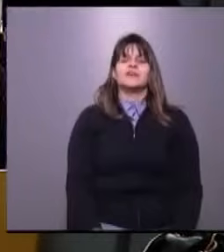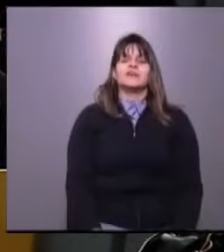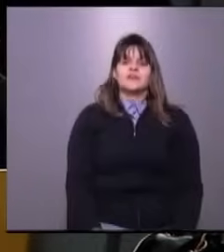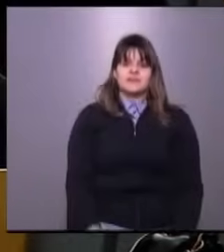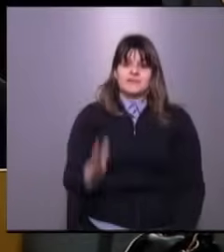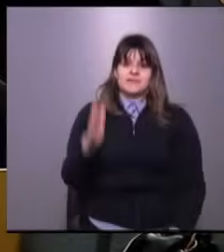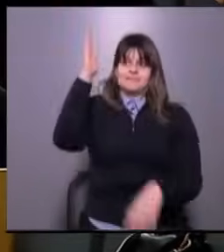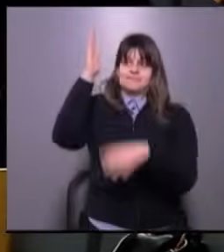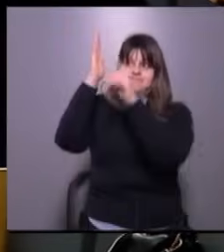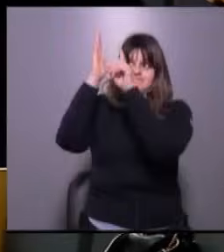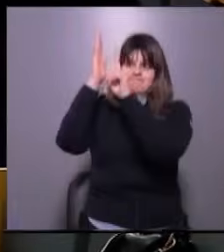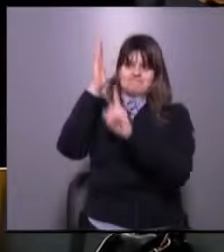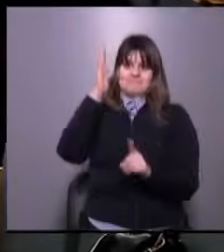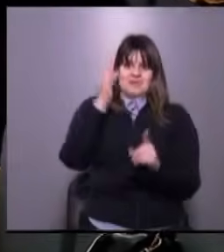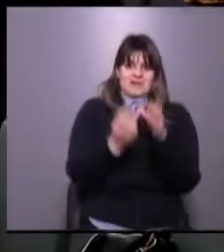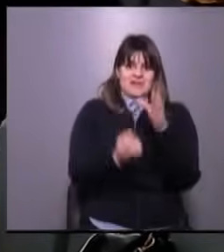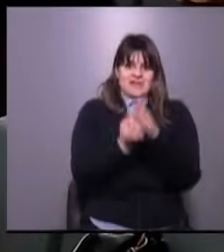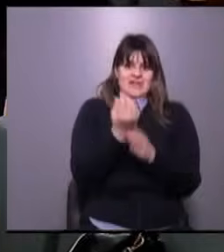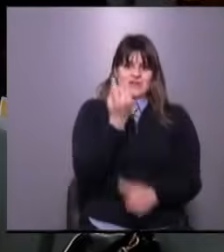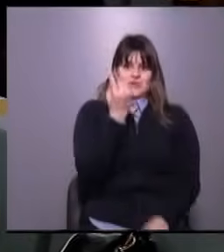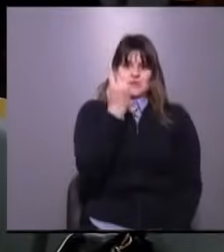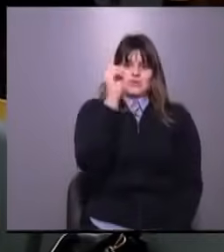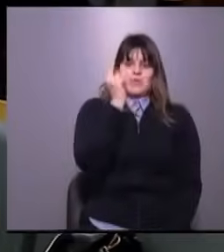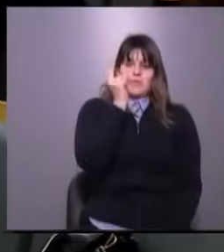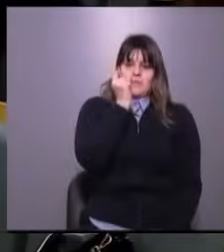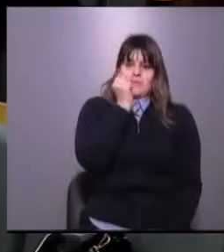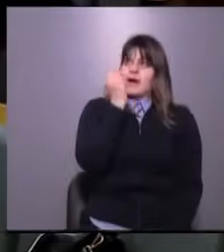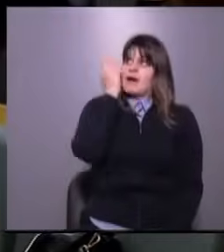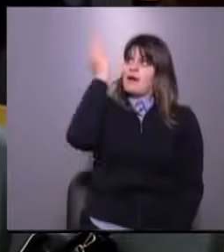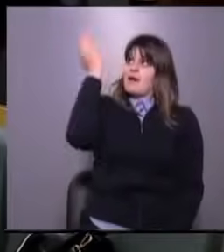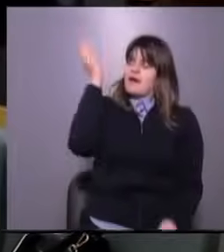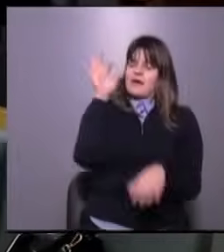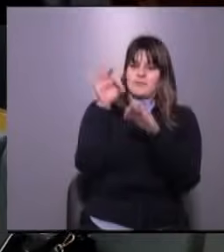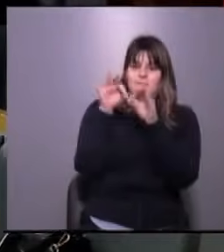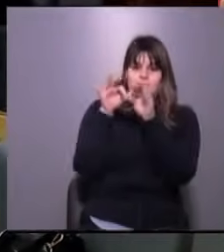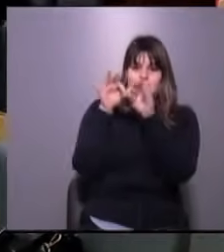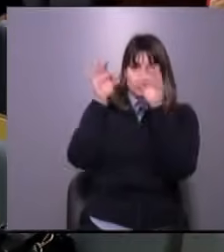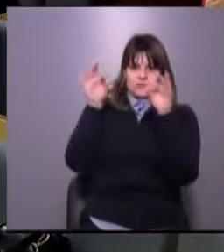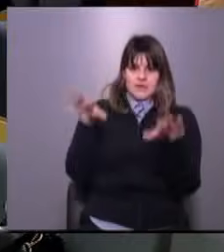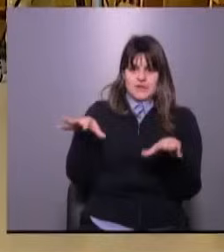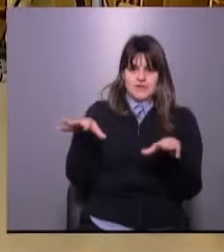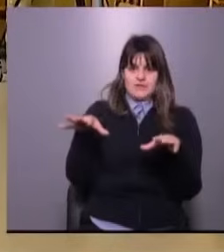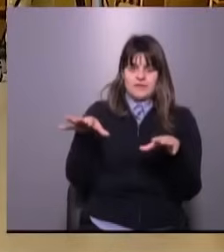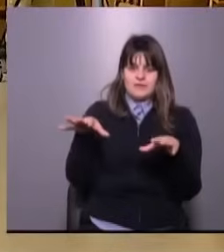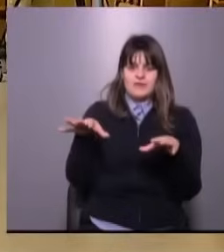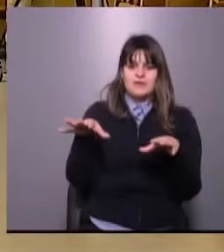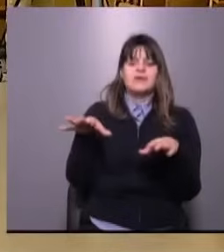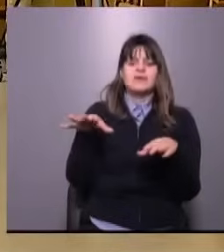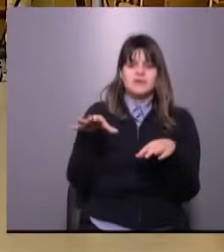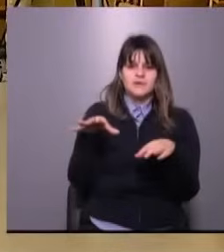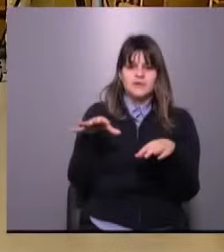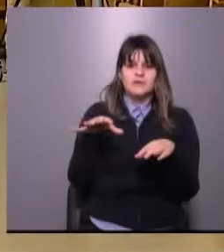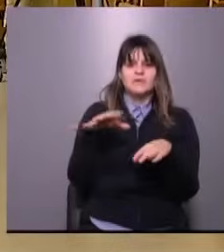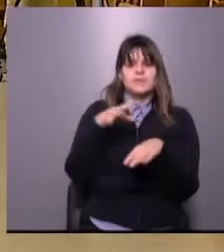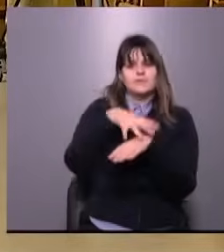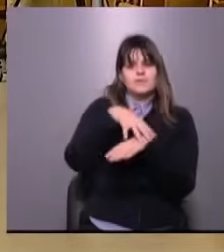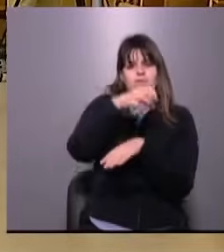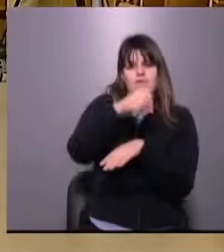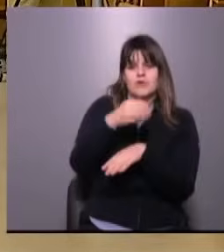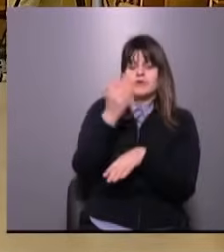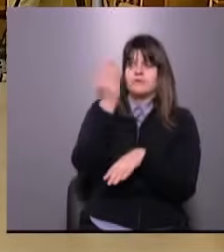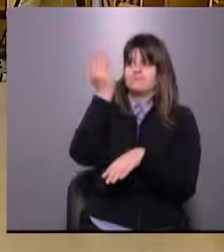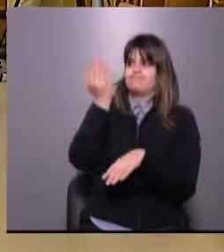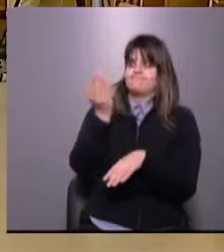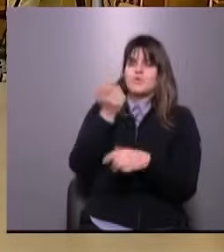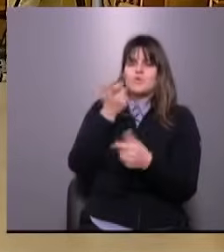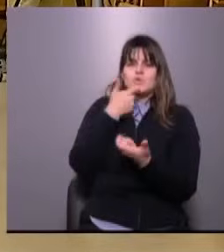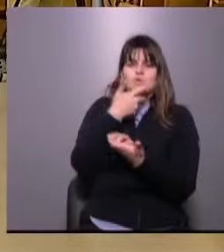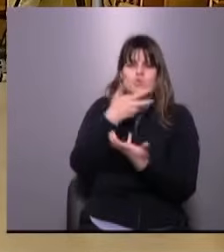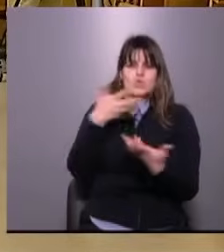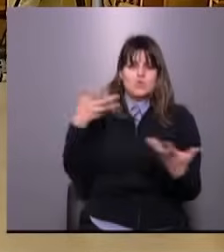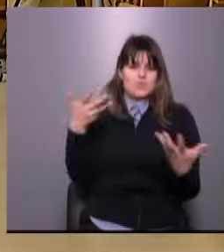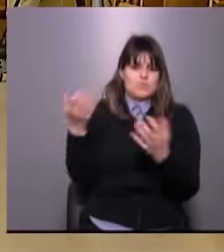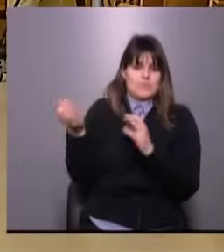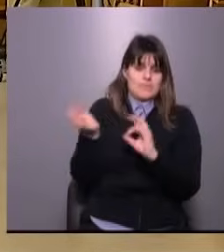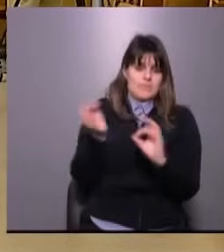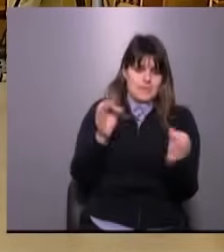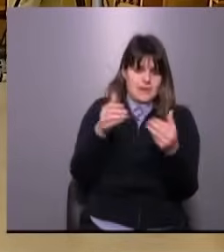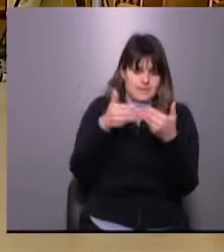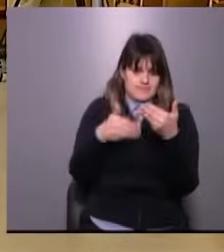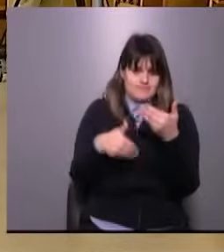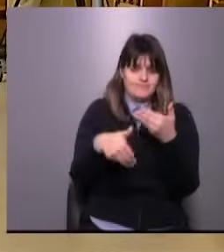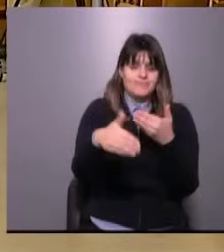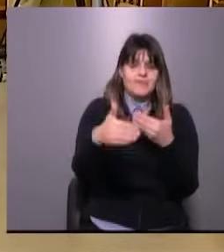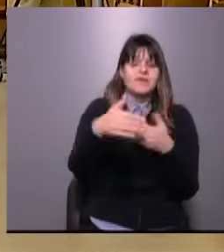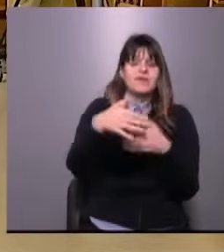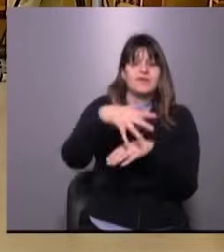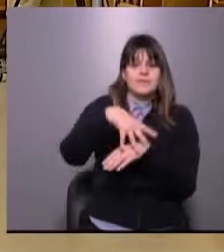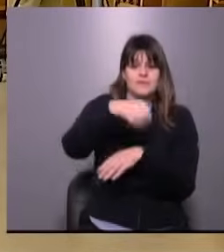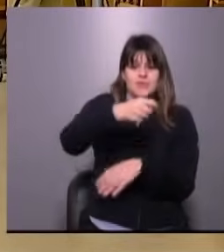Deus verdadeiro, gerado, não criado, consubstancial ao Pai. Por Ele todas as coisas